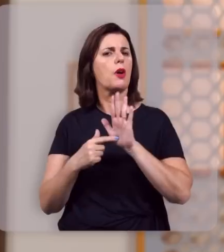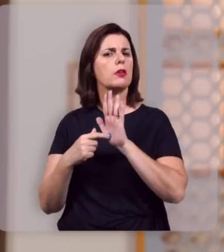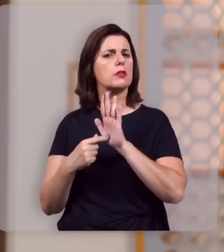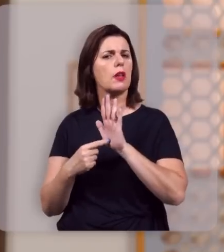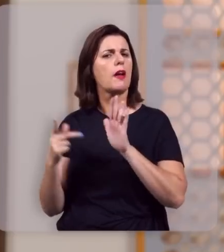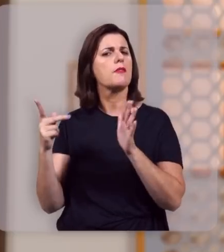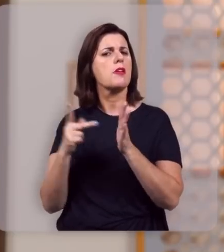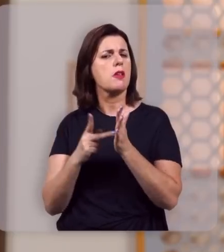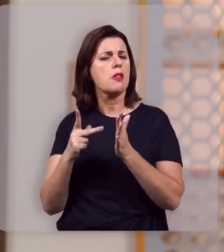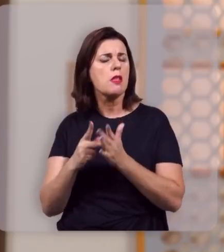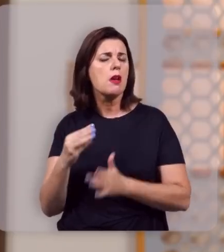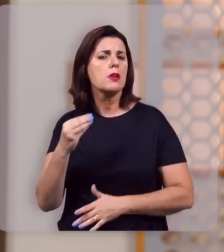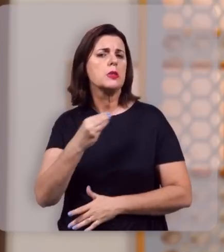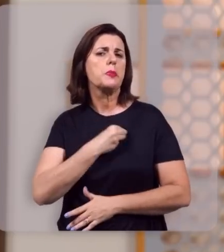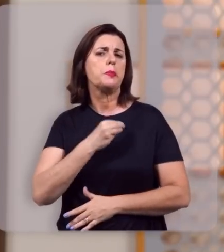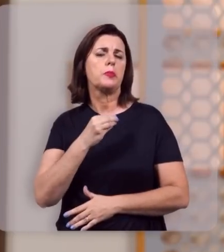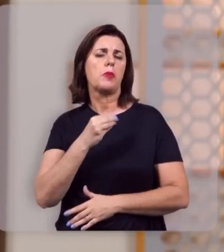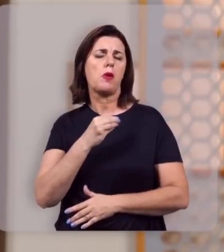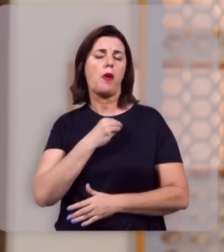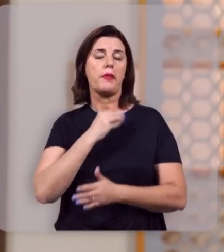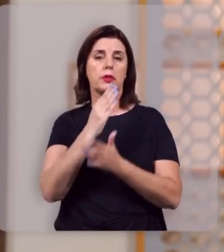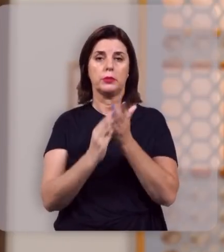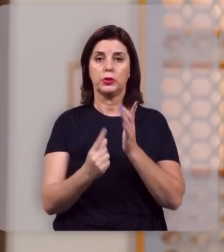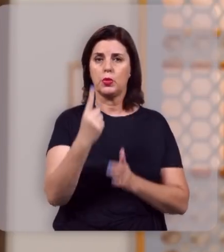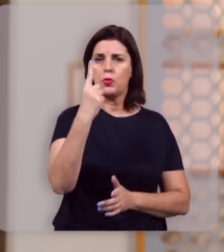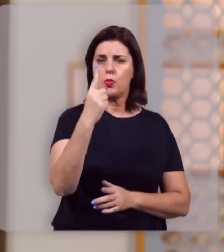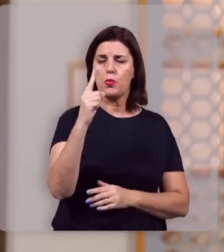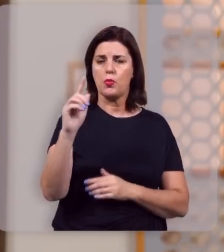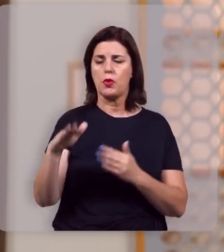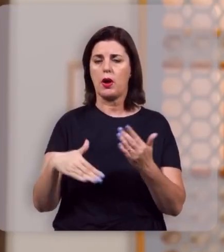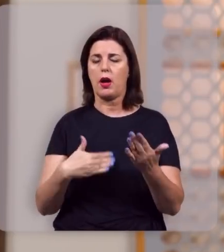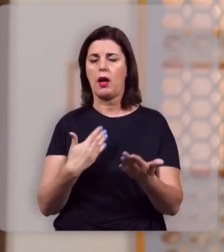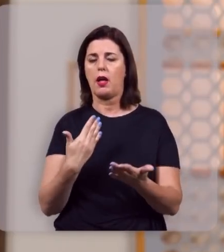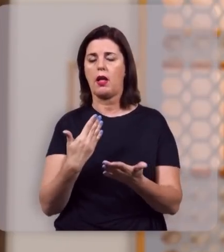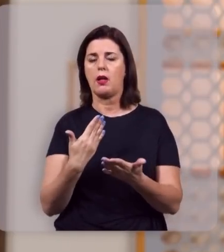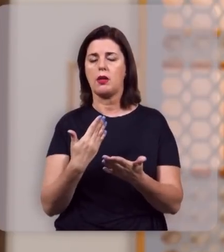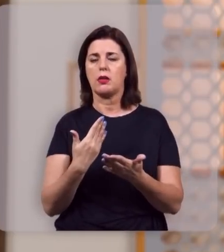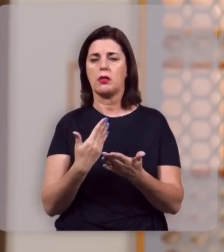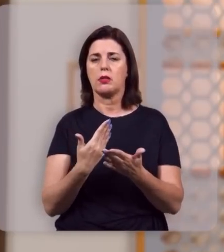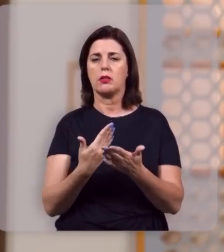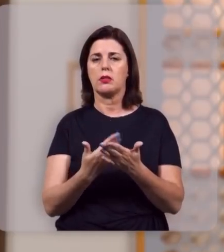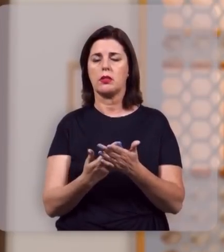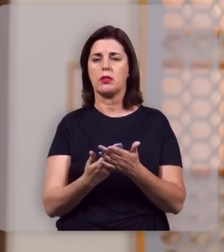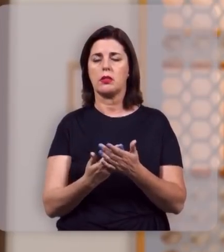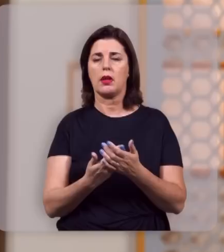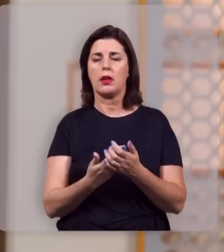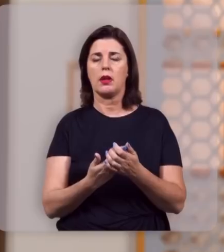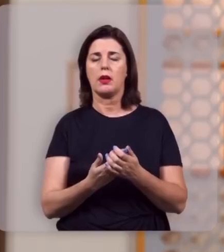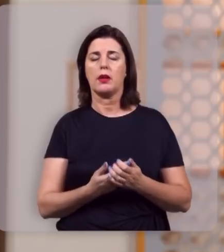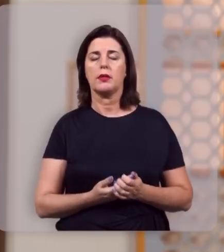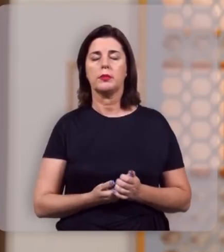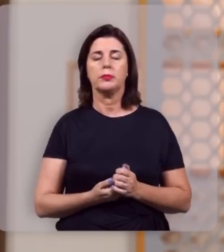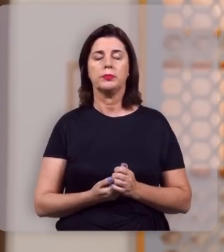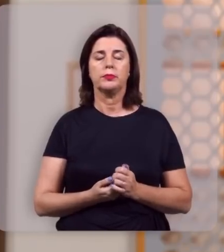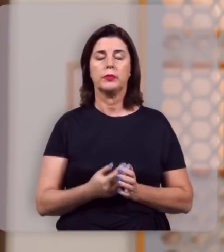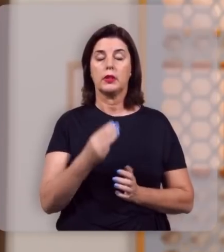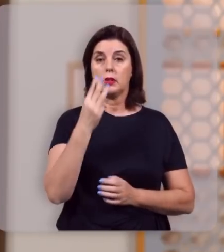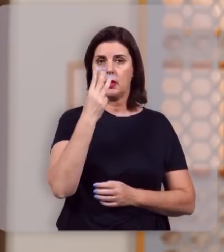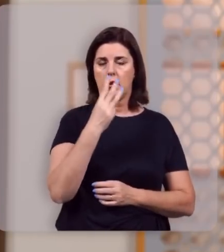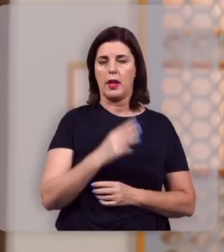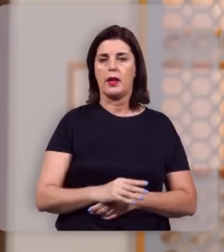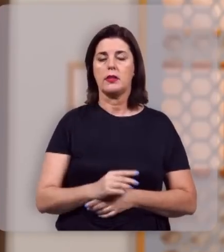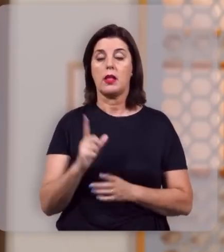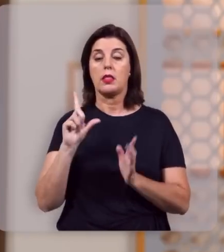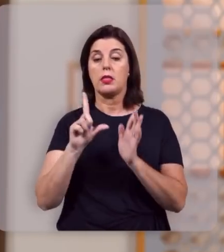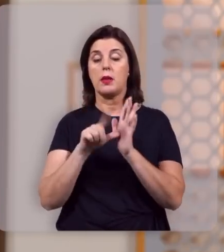do pecado, no capítulo 1, 18 a 3, 23, depois de